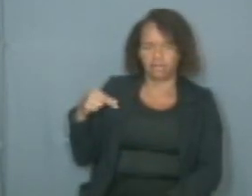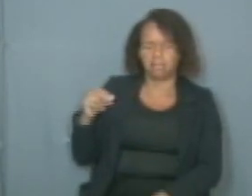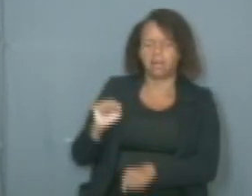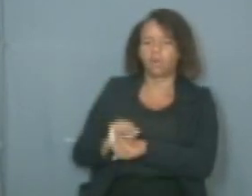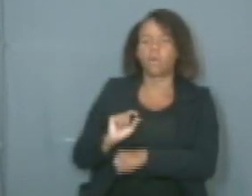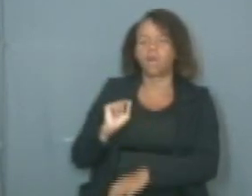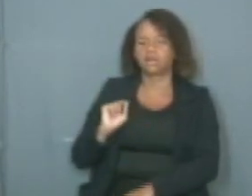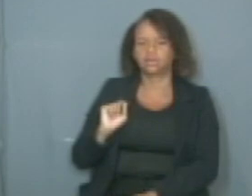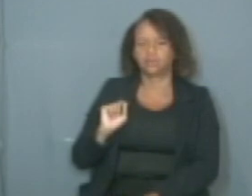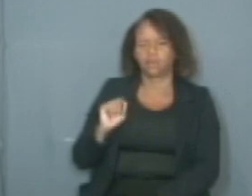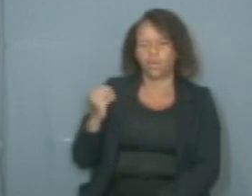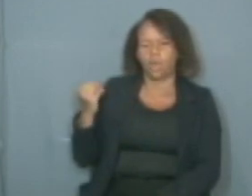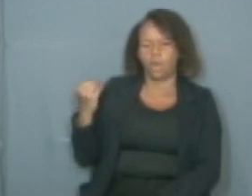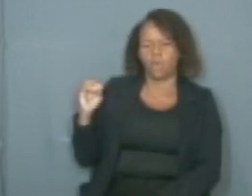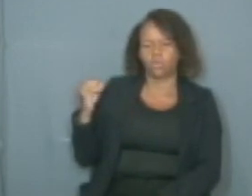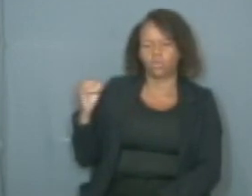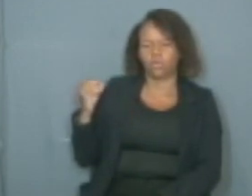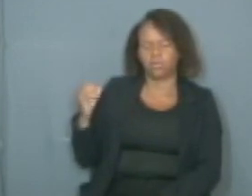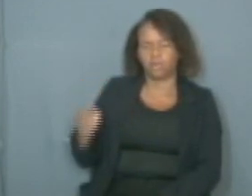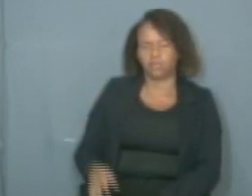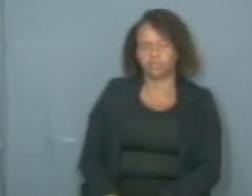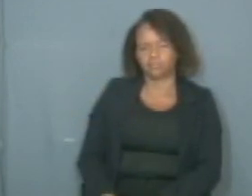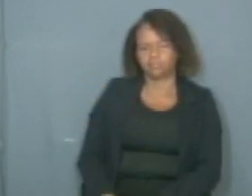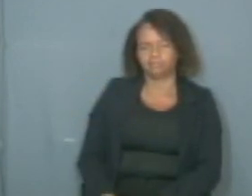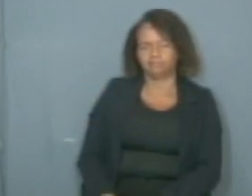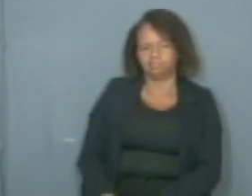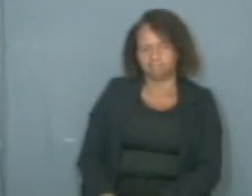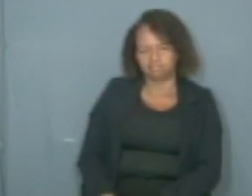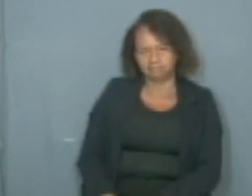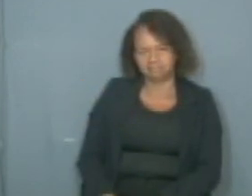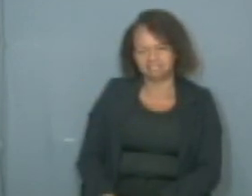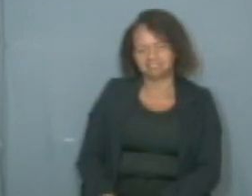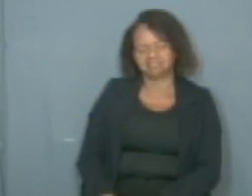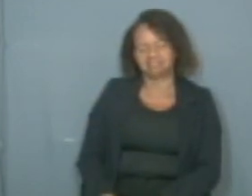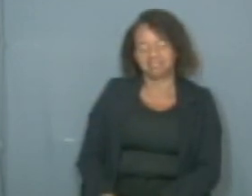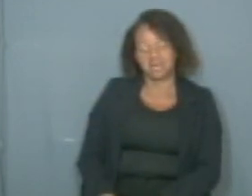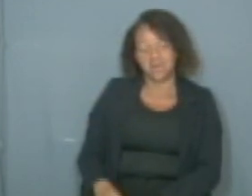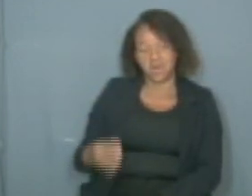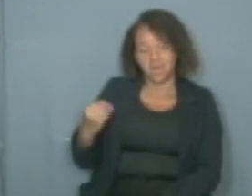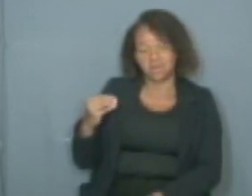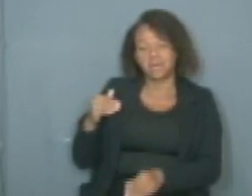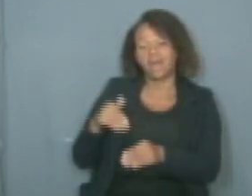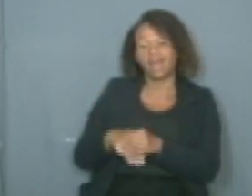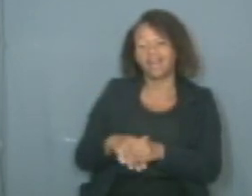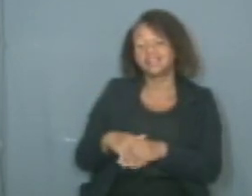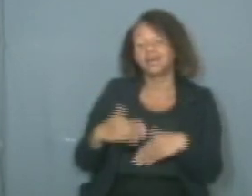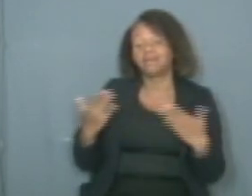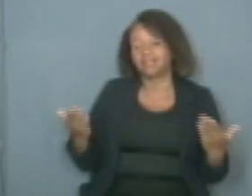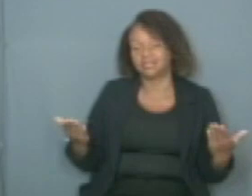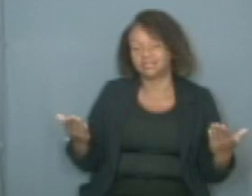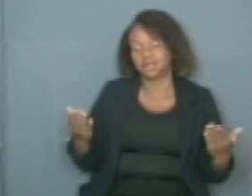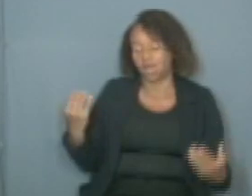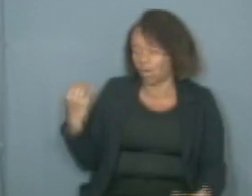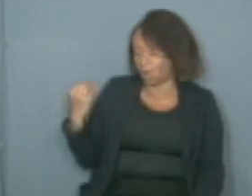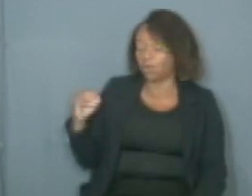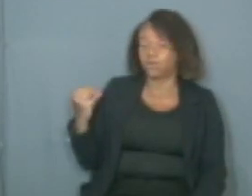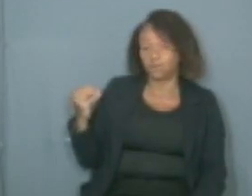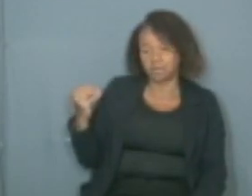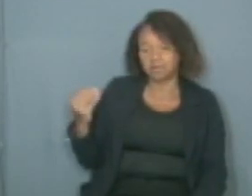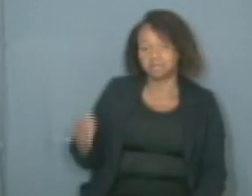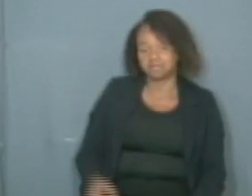quando? Outubro. Que coincidência. Quando foi a eleição? Outubro, né?